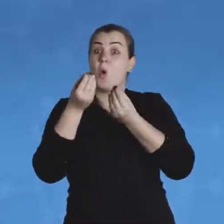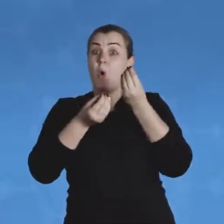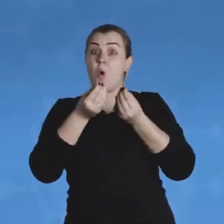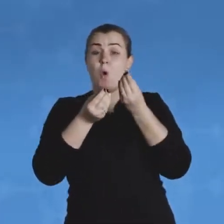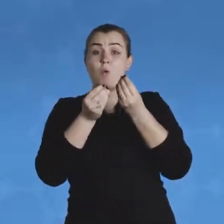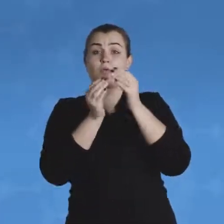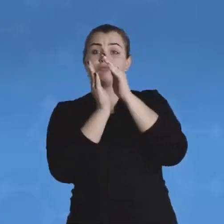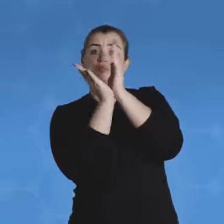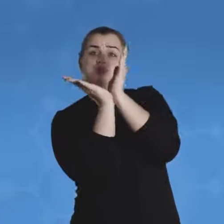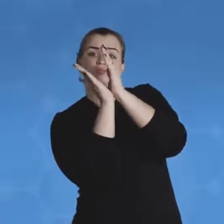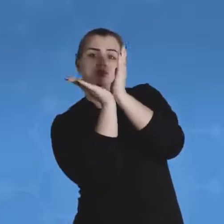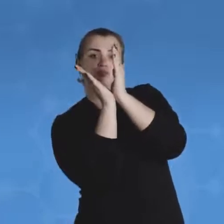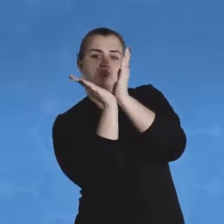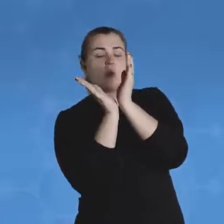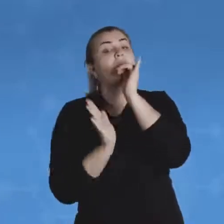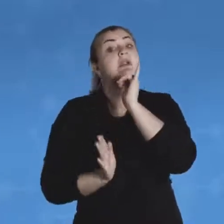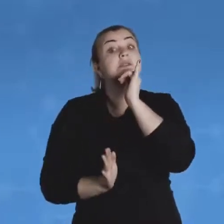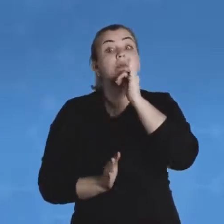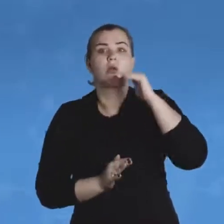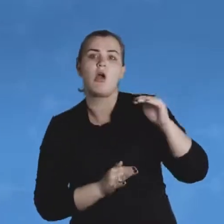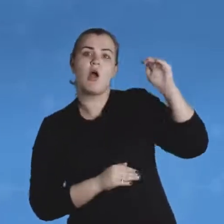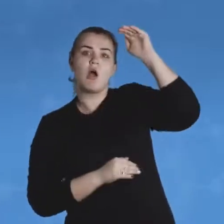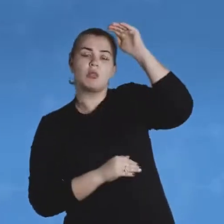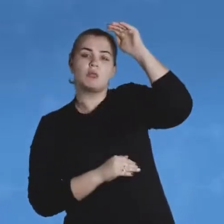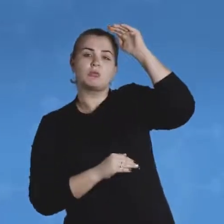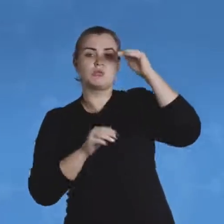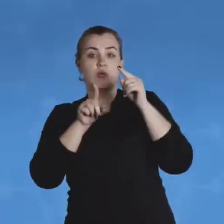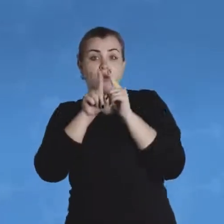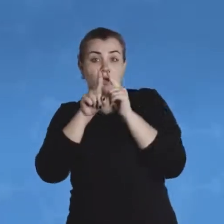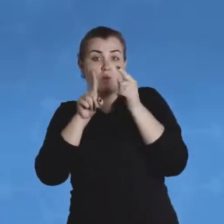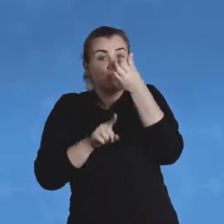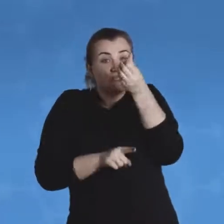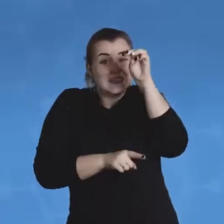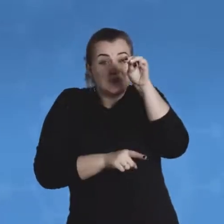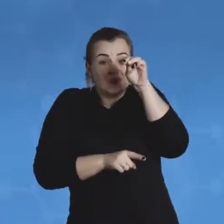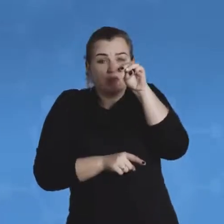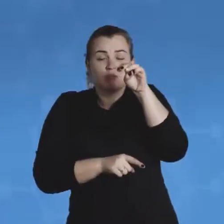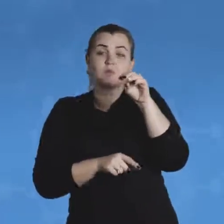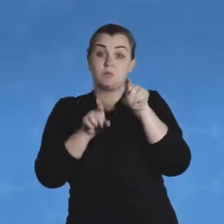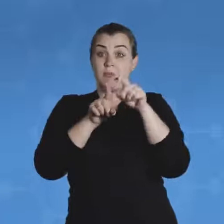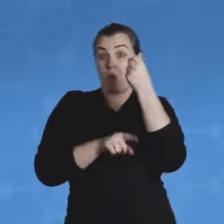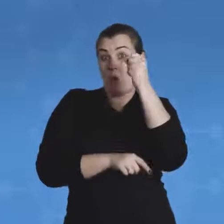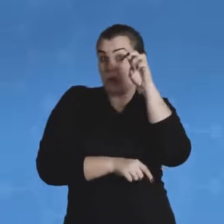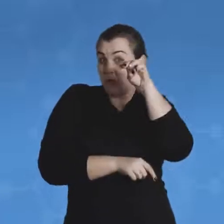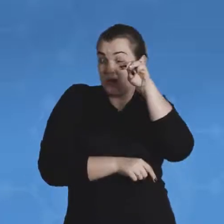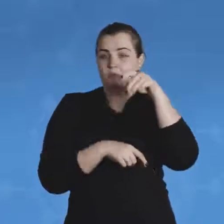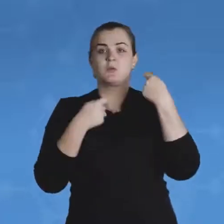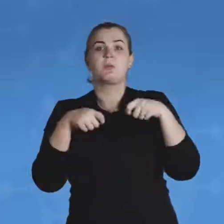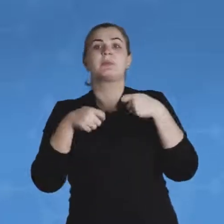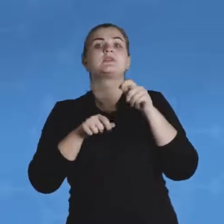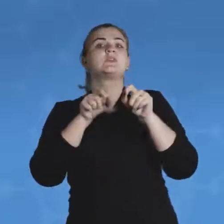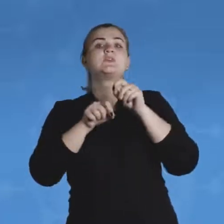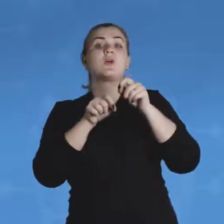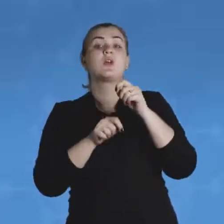músculo. Para adultos, as agulhas de 6 mm e 8 mm devem ser introduzidas em um